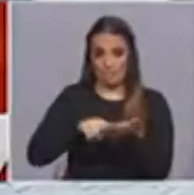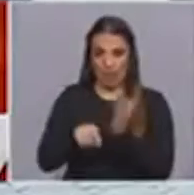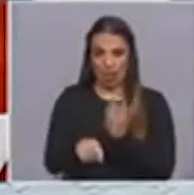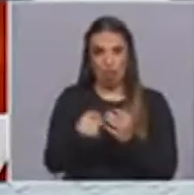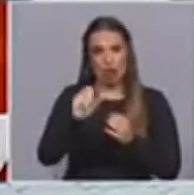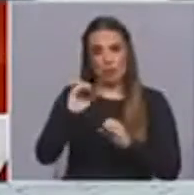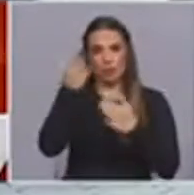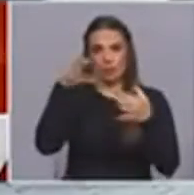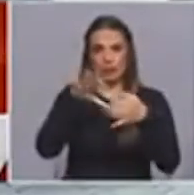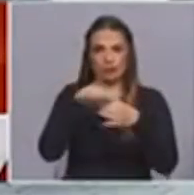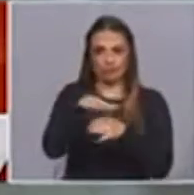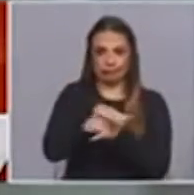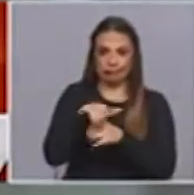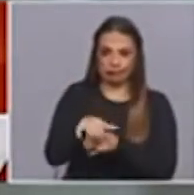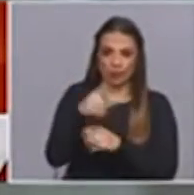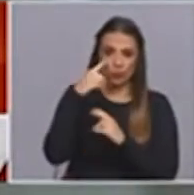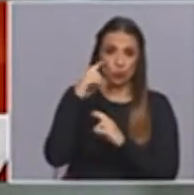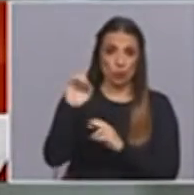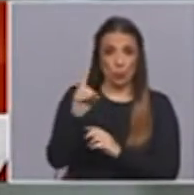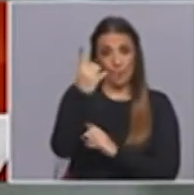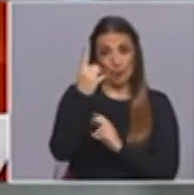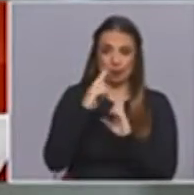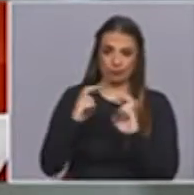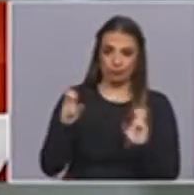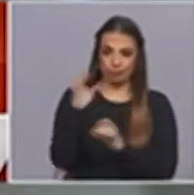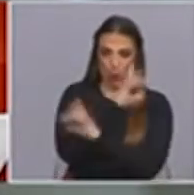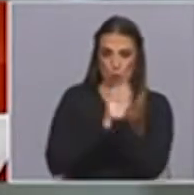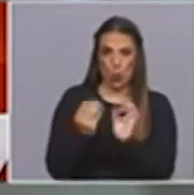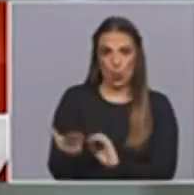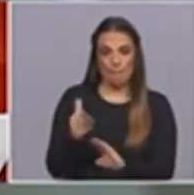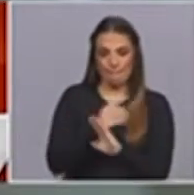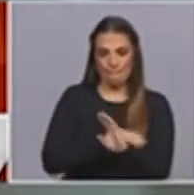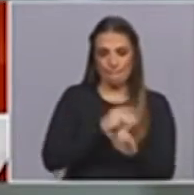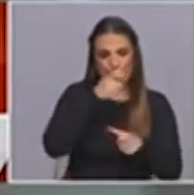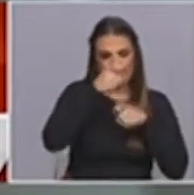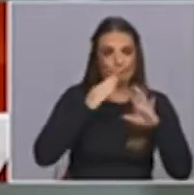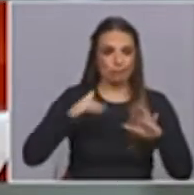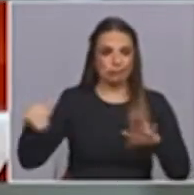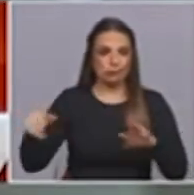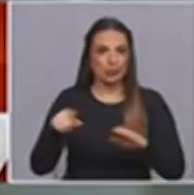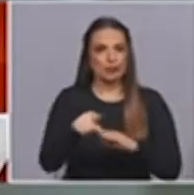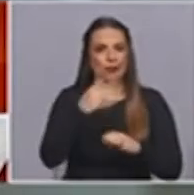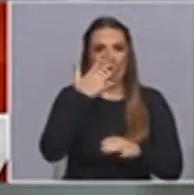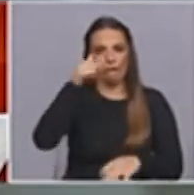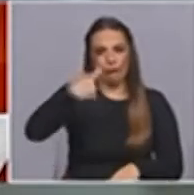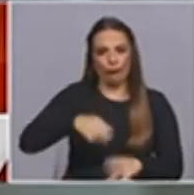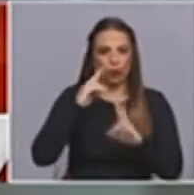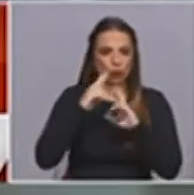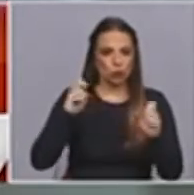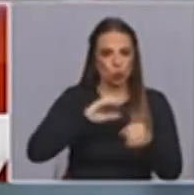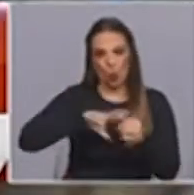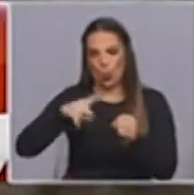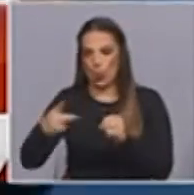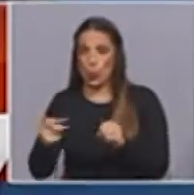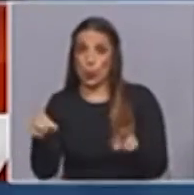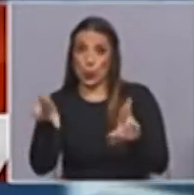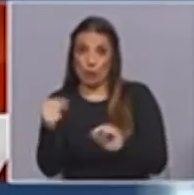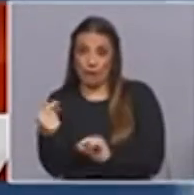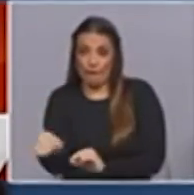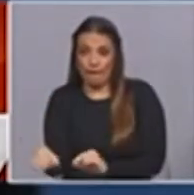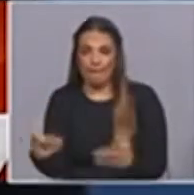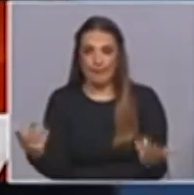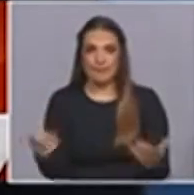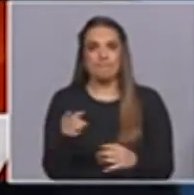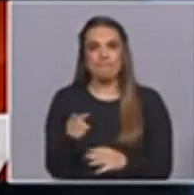primeiro caso relacionado com esta nova variante identificar na Europa antes de cientistas sul-africanos não identificado uma nova variante os carros cov2